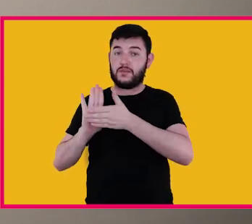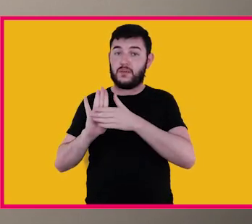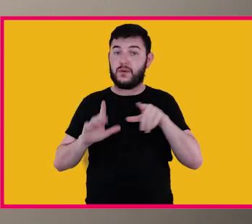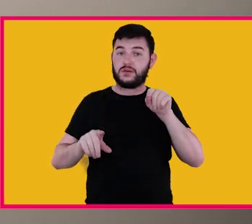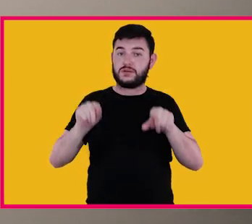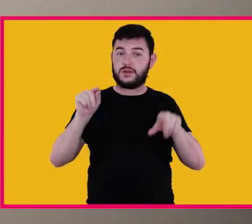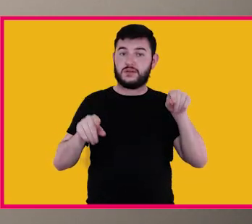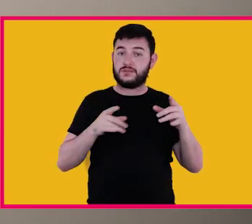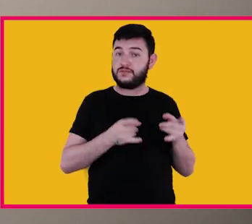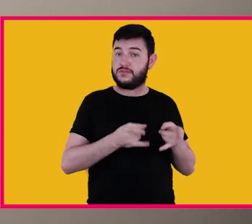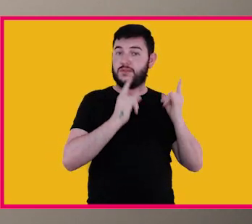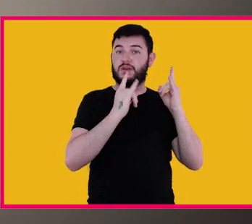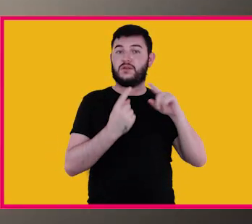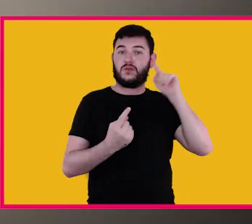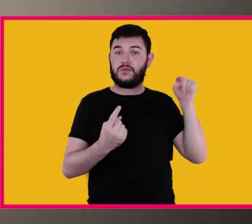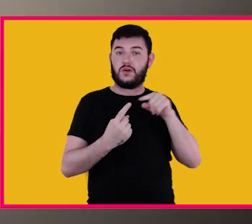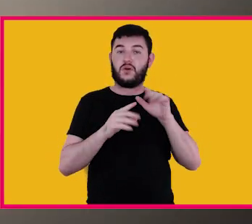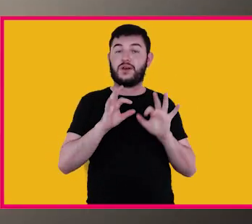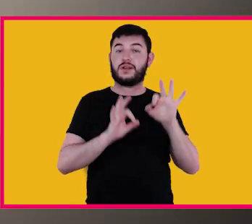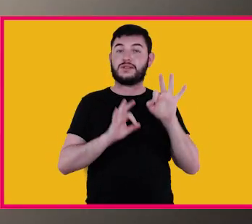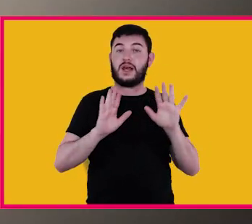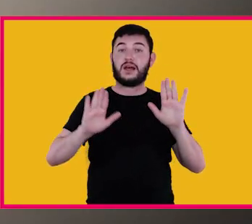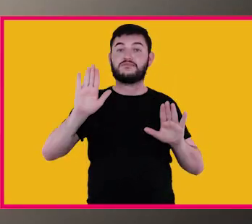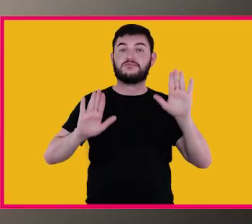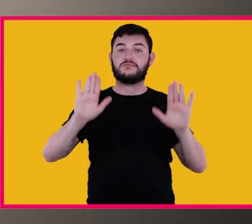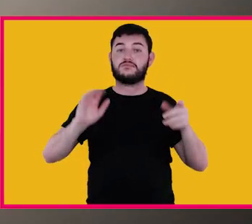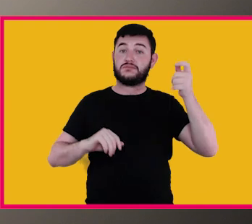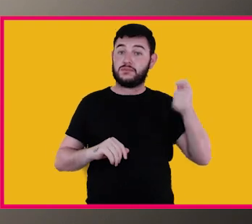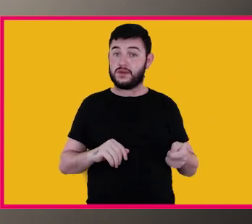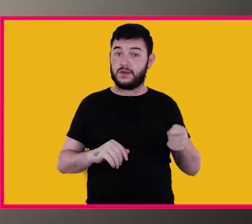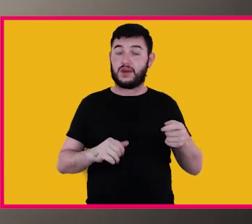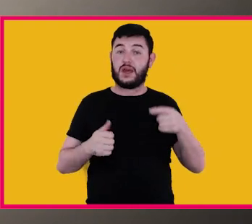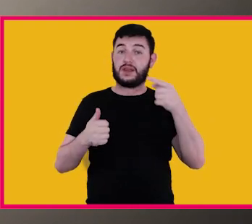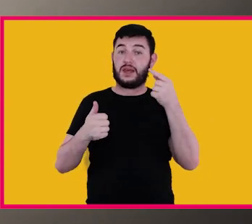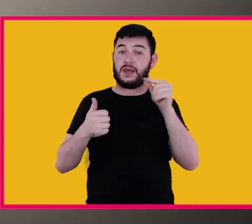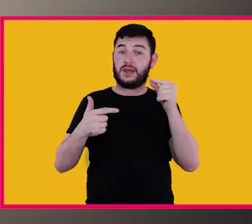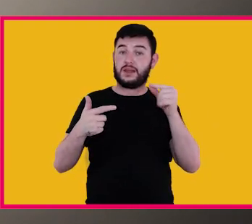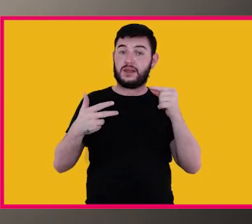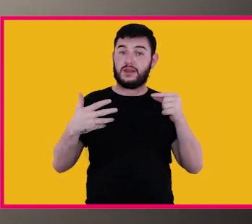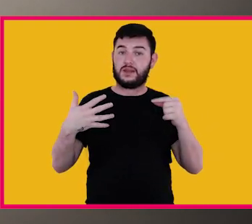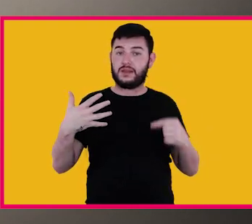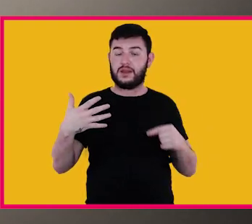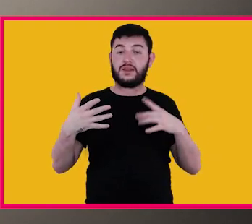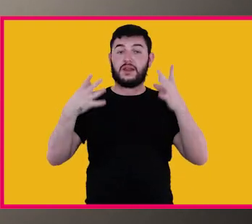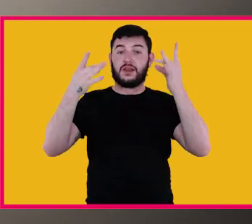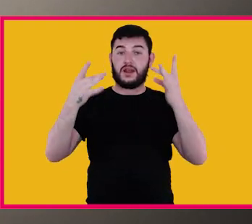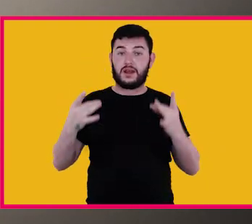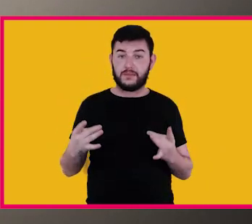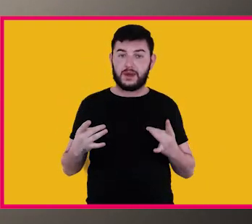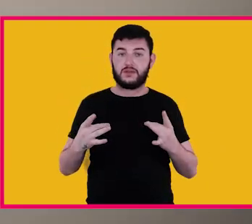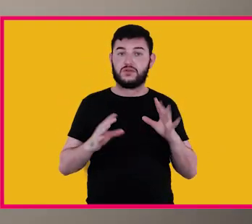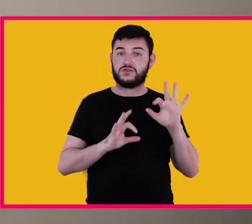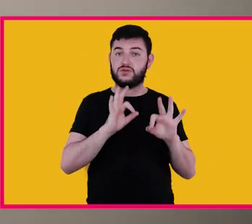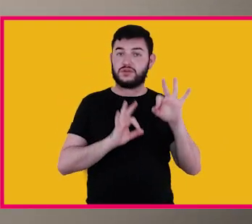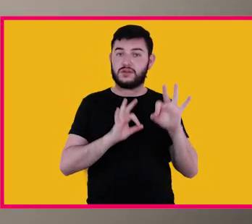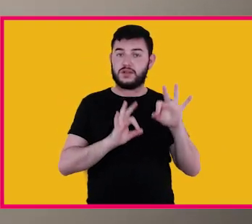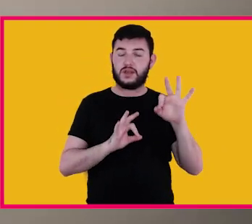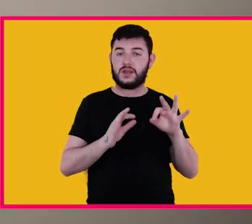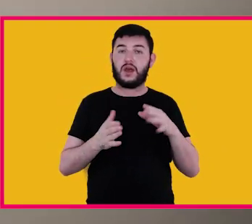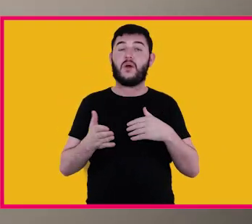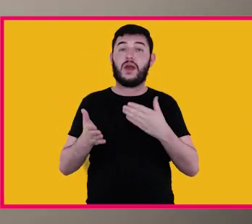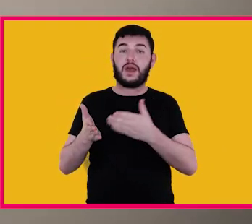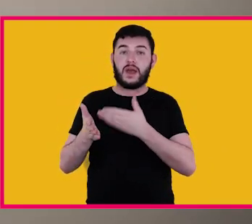facilitar o futuro processo licitatório. Cada item desse kit de urbanização possui detalhamento executivo, cadernos de encargo e orçamentos. Os